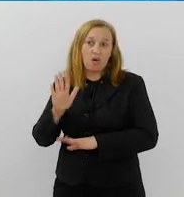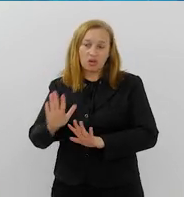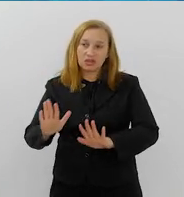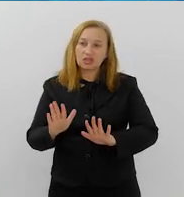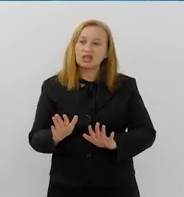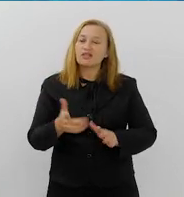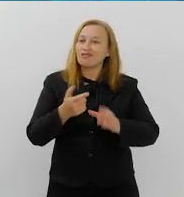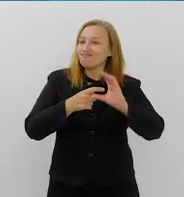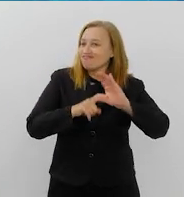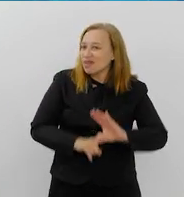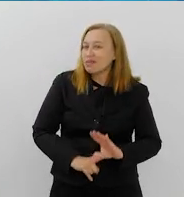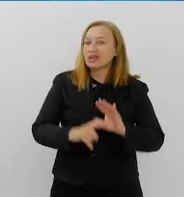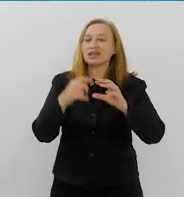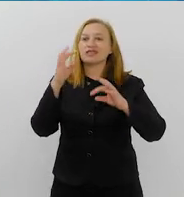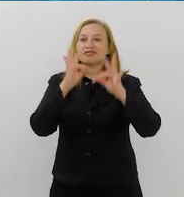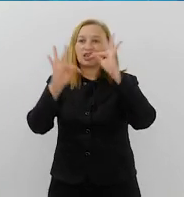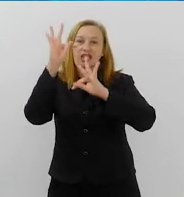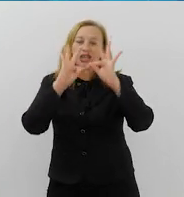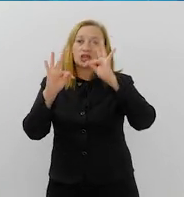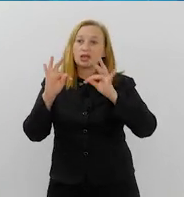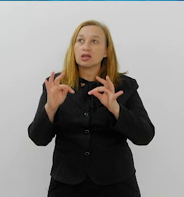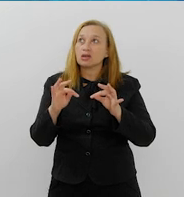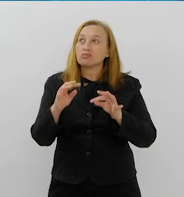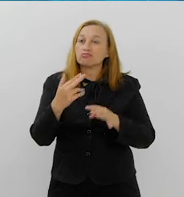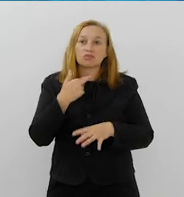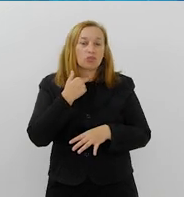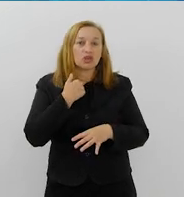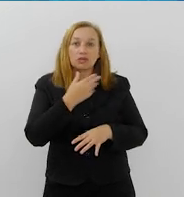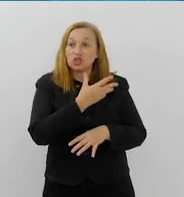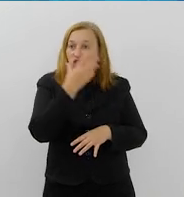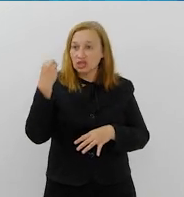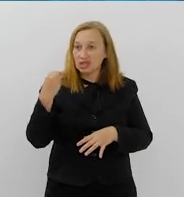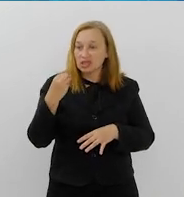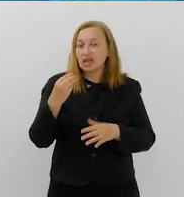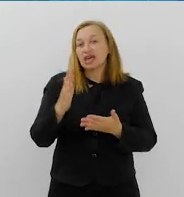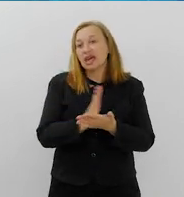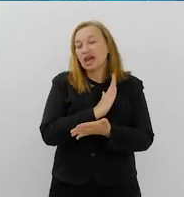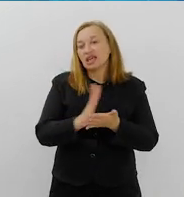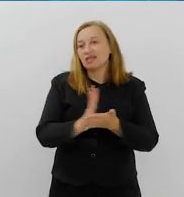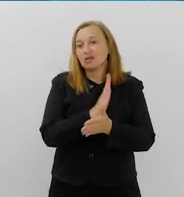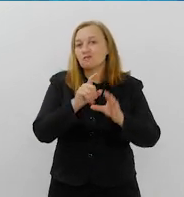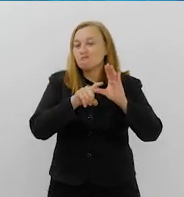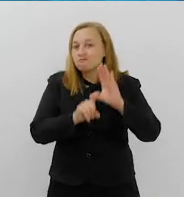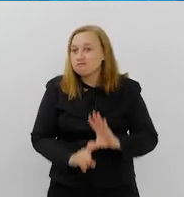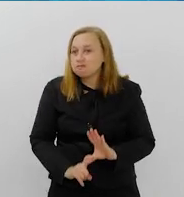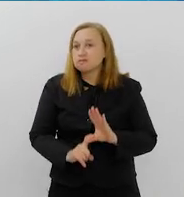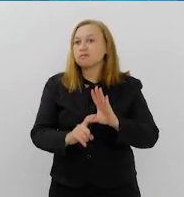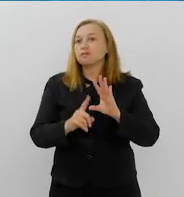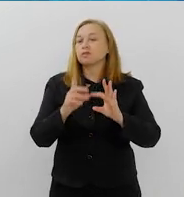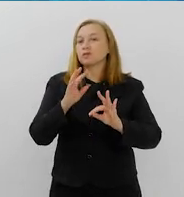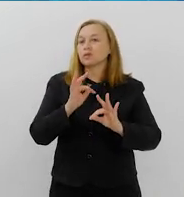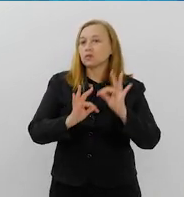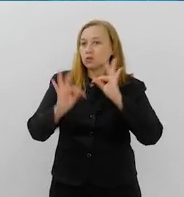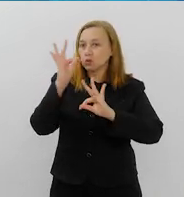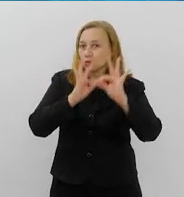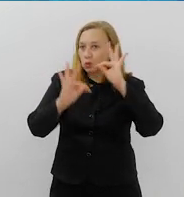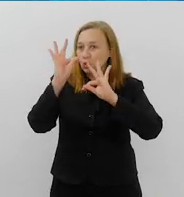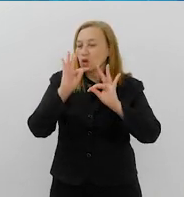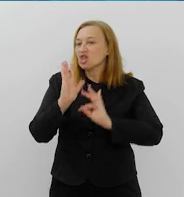em dependência tecnológica, nós não podemos deixar de olhar que muitas vezes essa dependência tecnológica, ela já